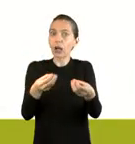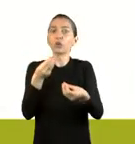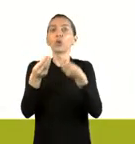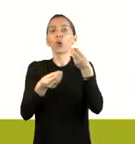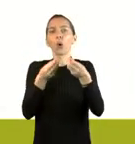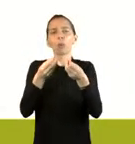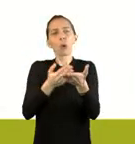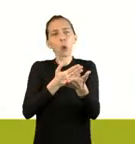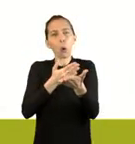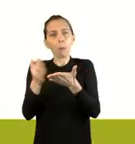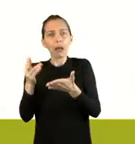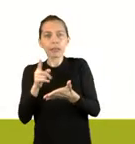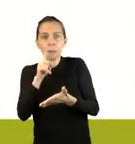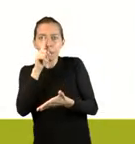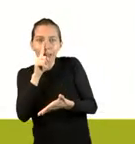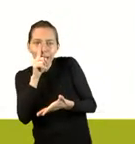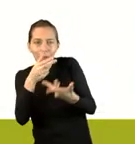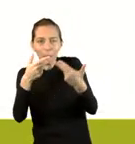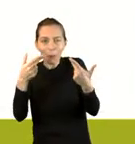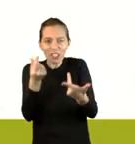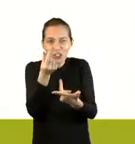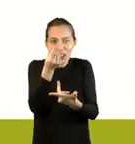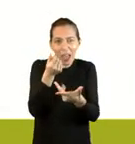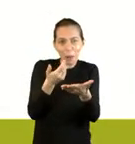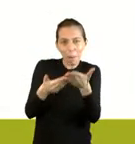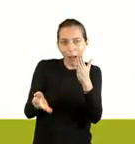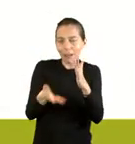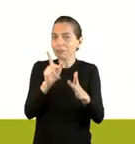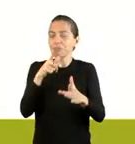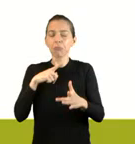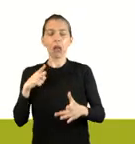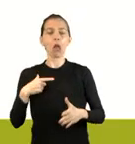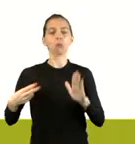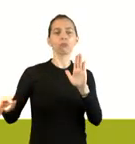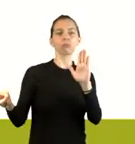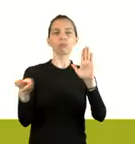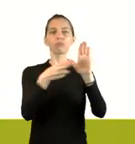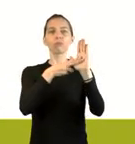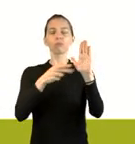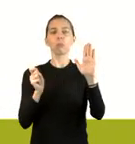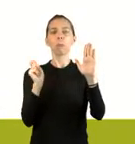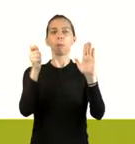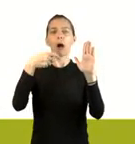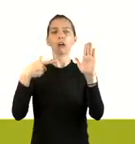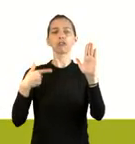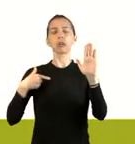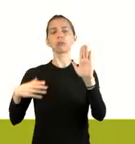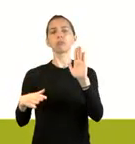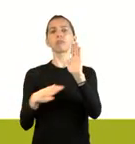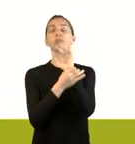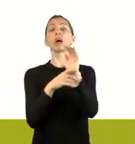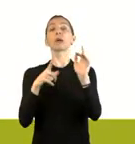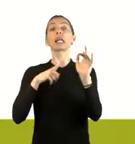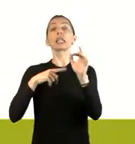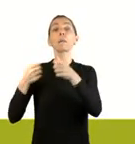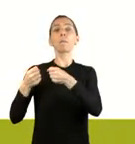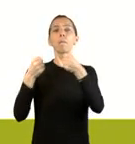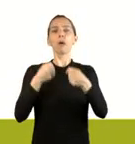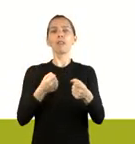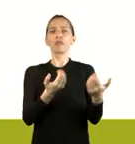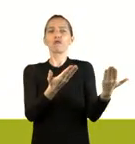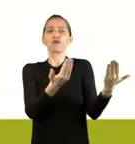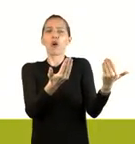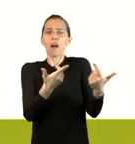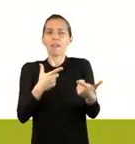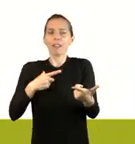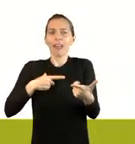começa a assumir os riscos, né? Então investe em coisas um pouquinho mais arriscadas, porque ela tem o poder da juventude. O